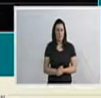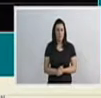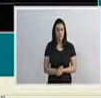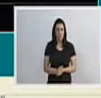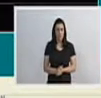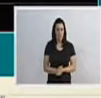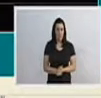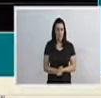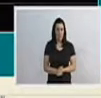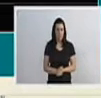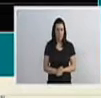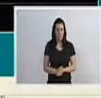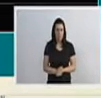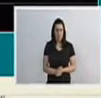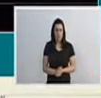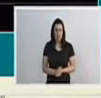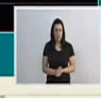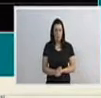Já está em votação.